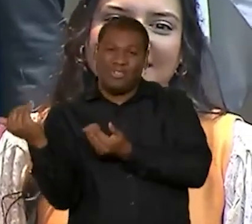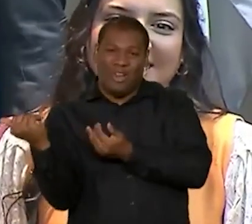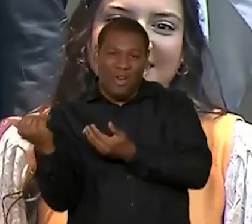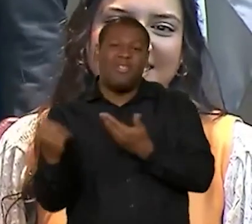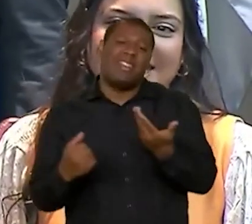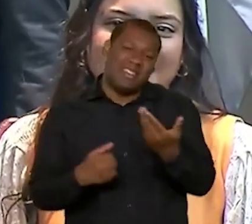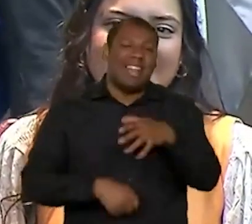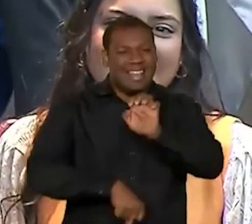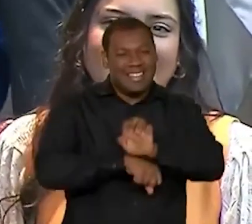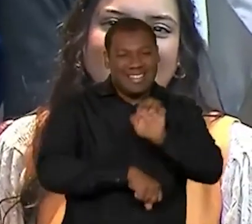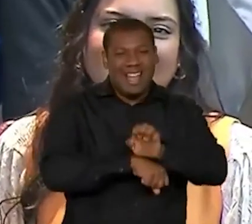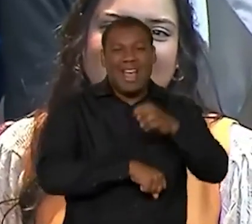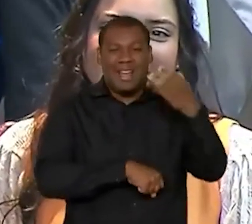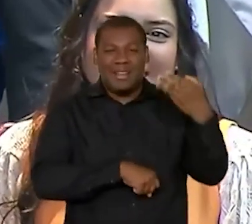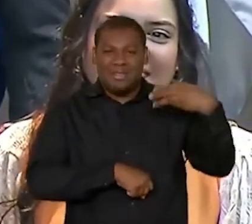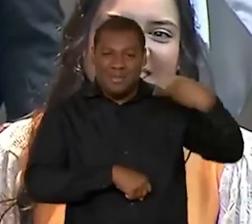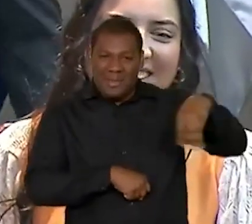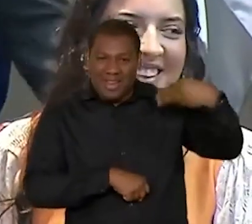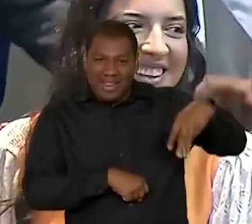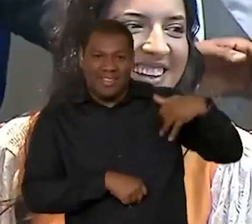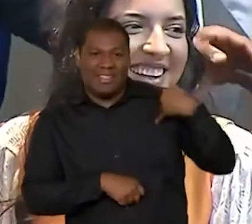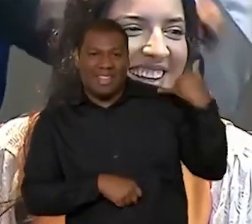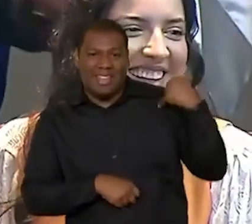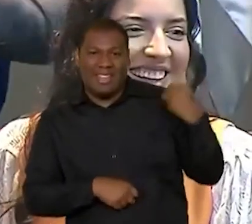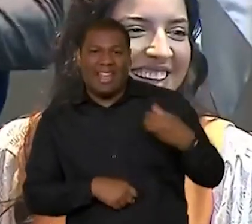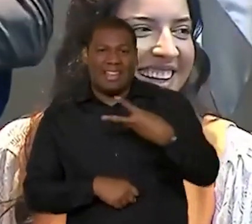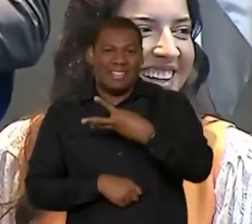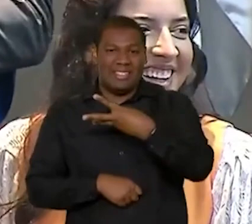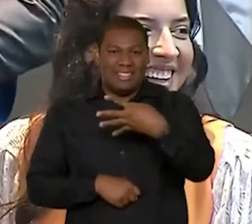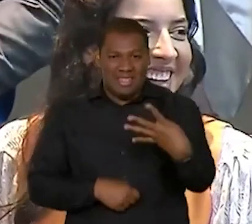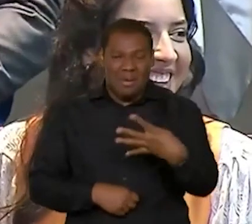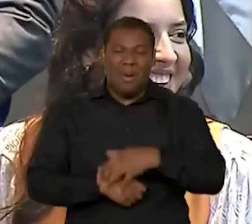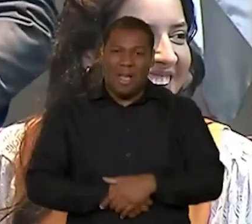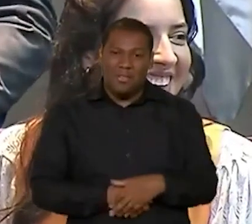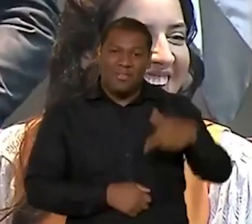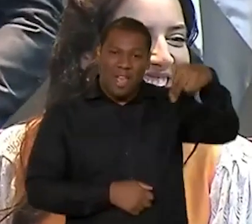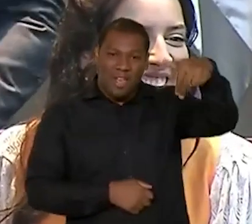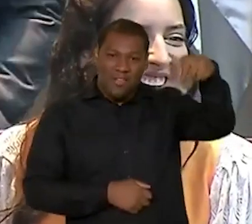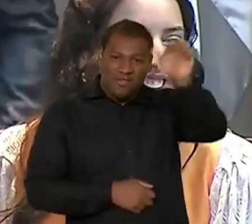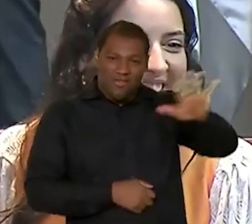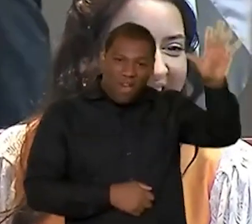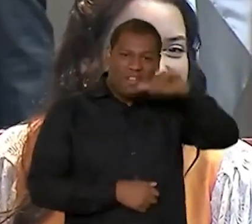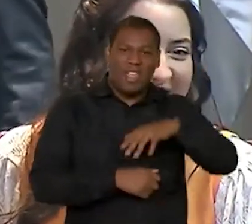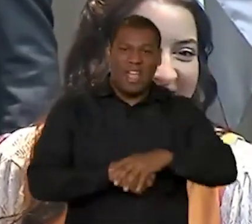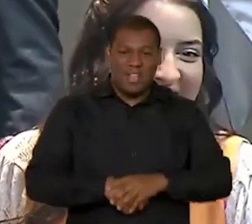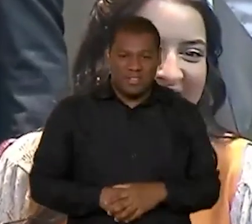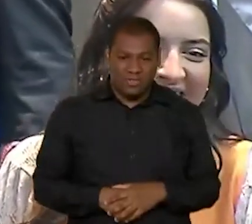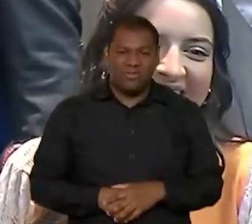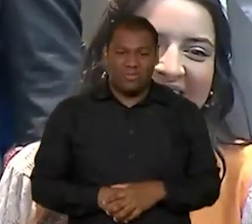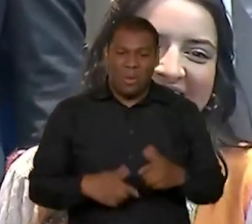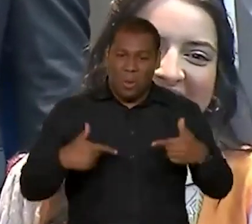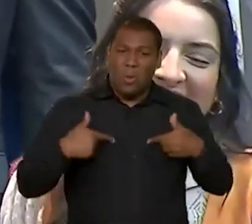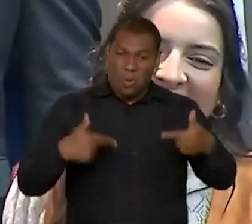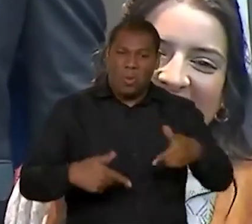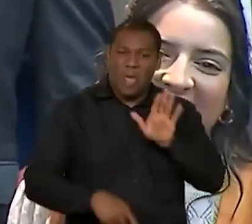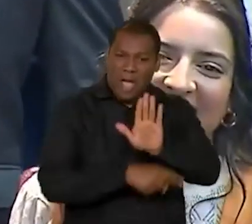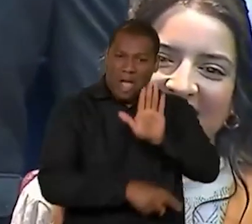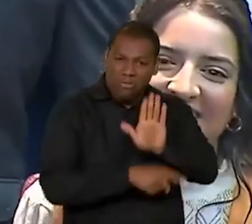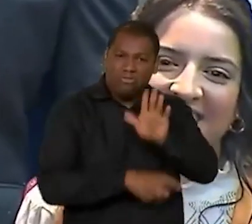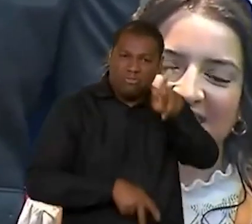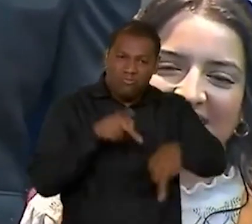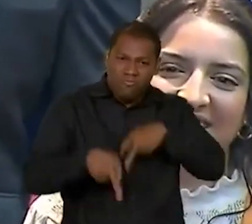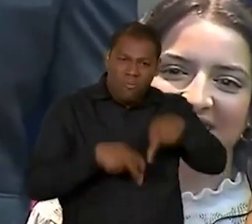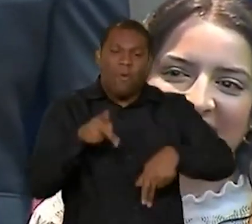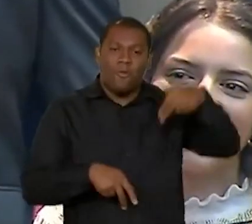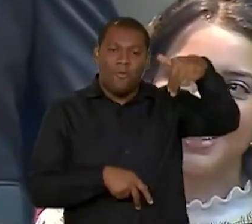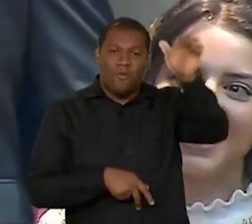34 anos, que saiu do Nordeste, do castigado Nordeste, em busca de meios para ajudar o povo. Eu